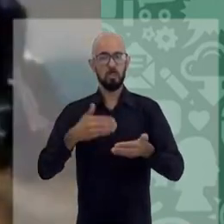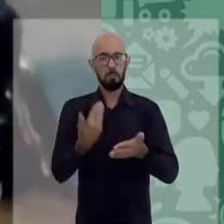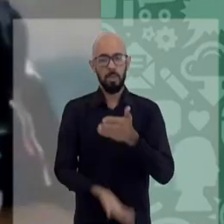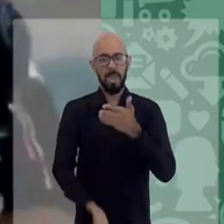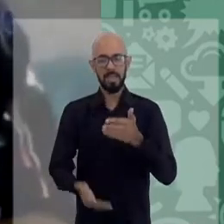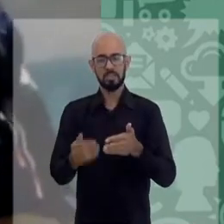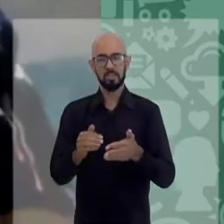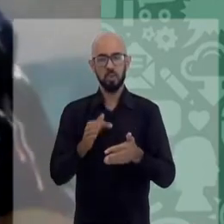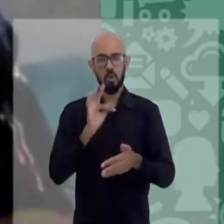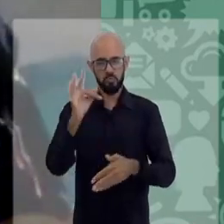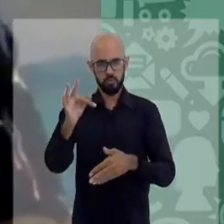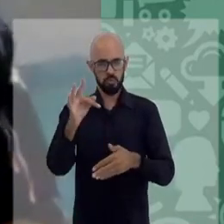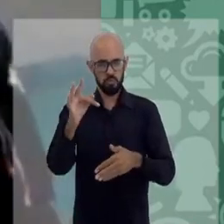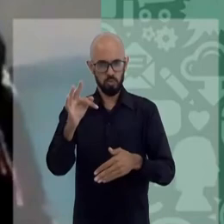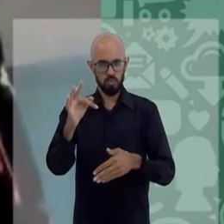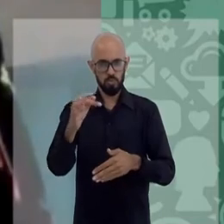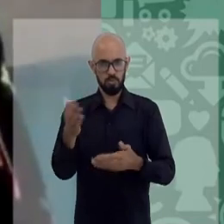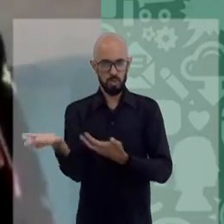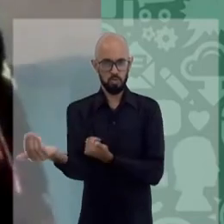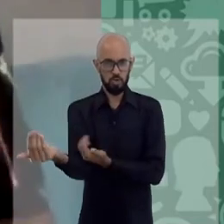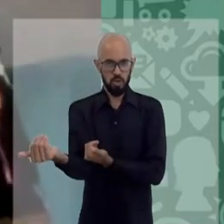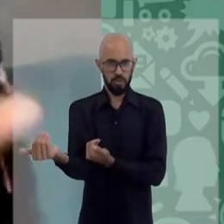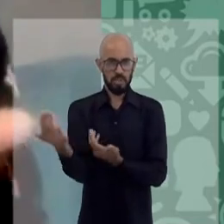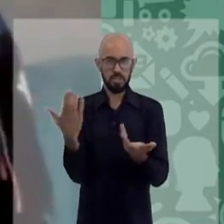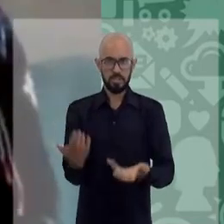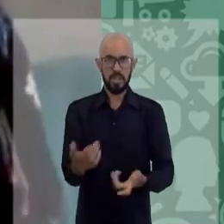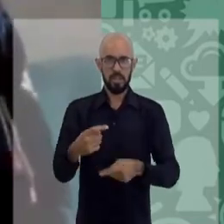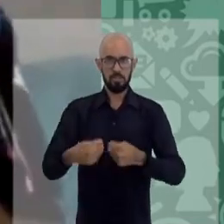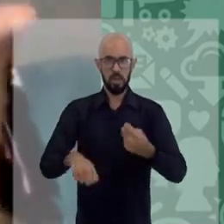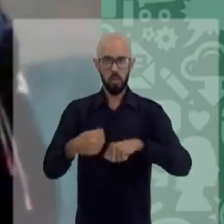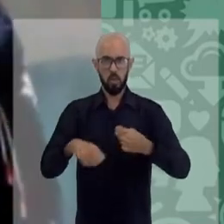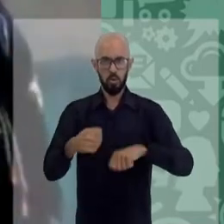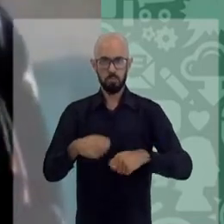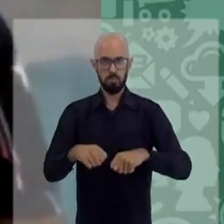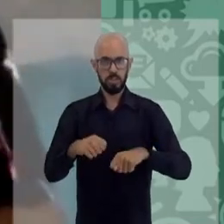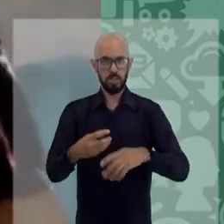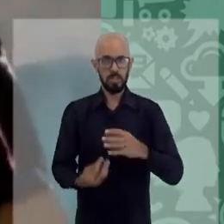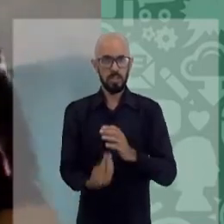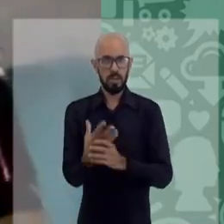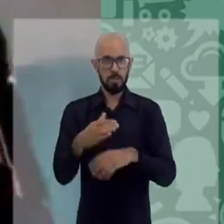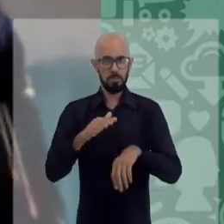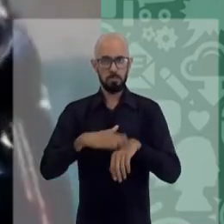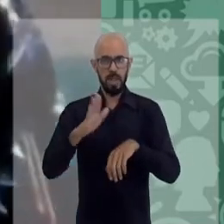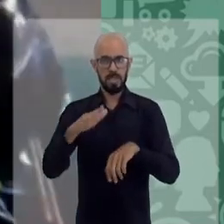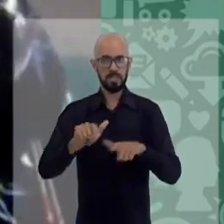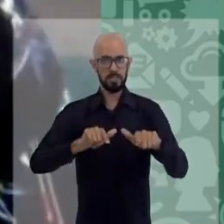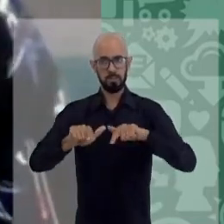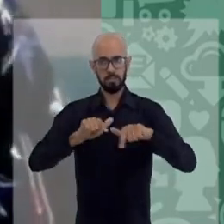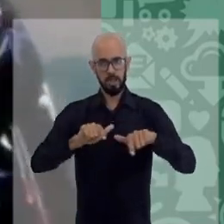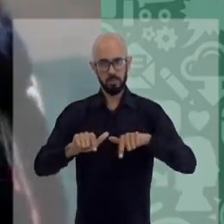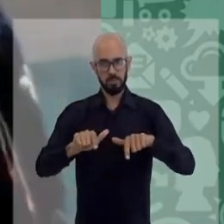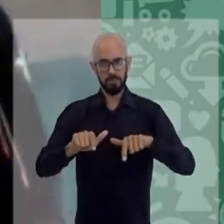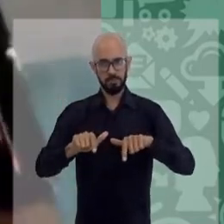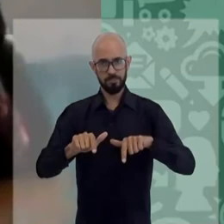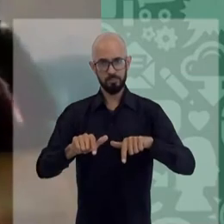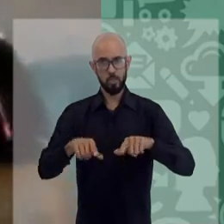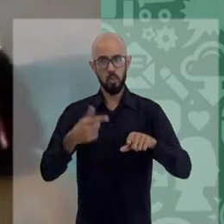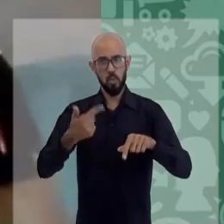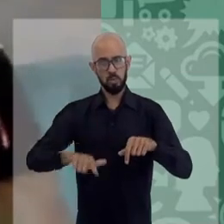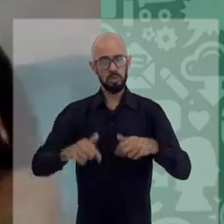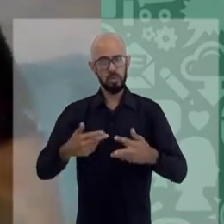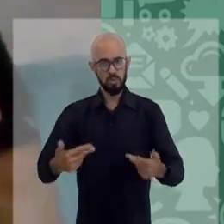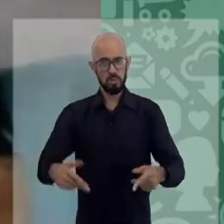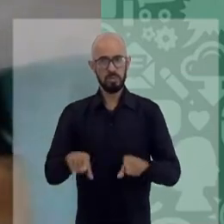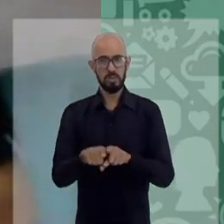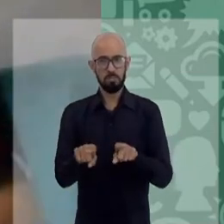de futuro para eles. Eles querem uma economia forte que gere mais empregos. Aparece aqui como terceiro lugar.